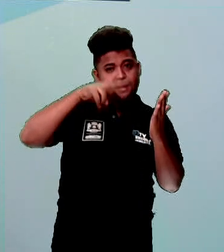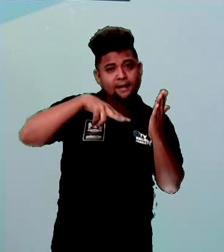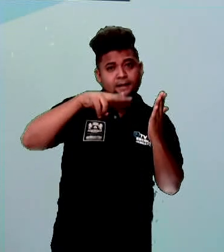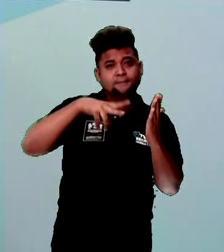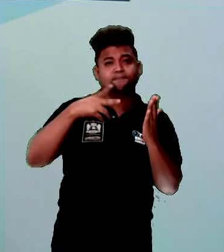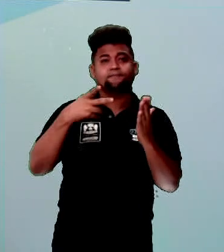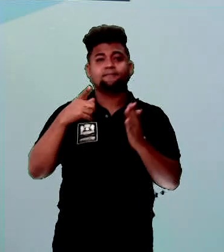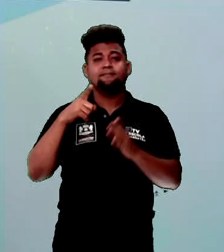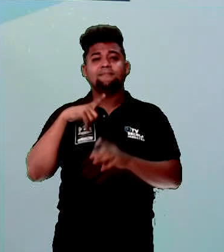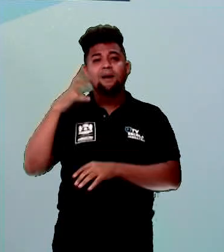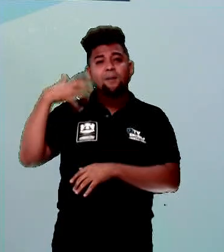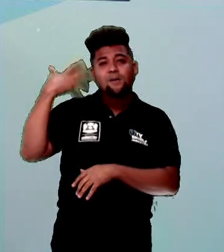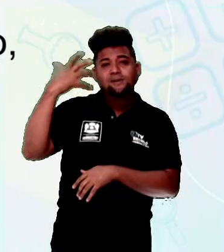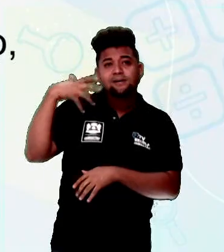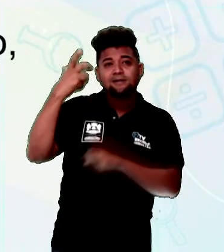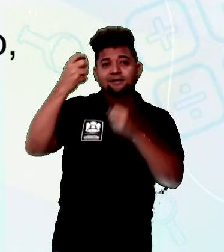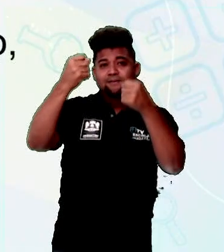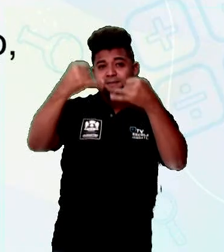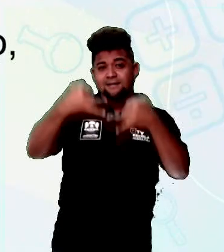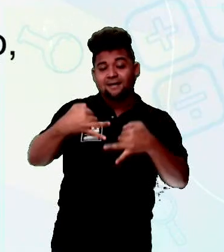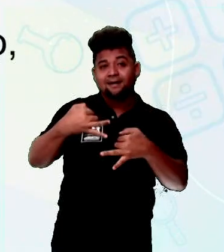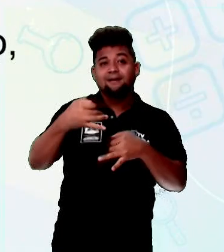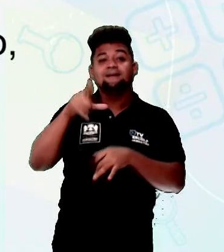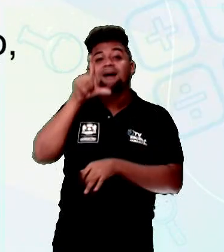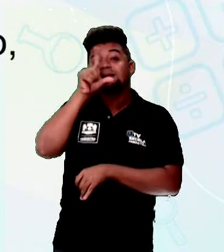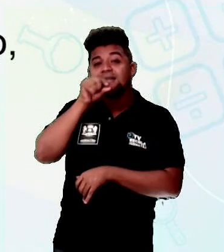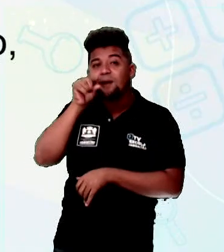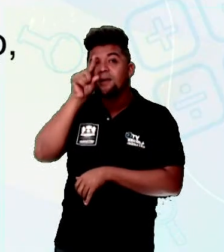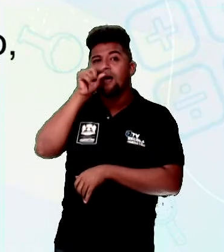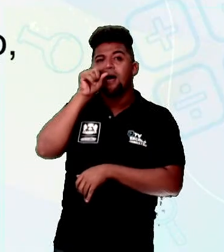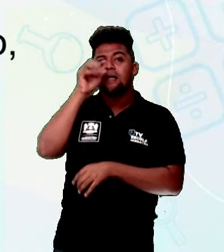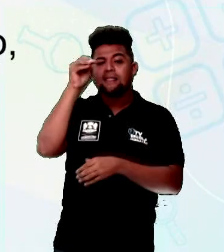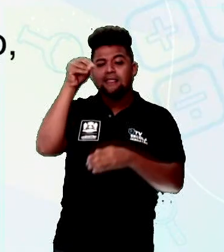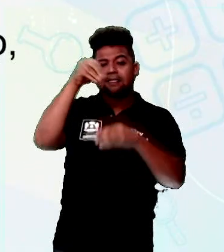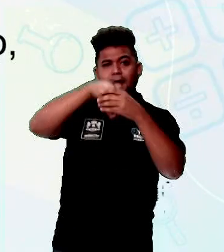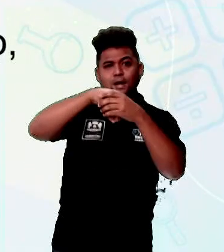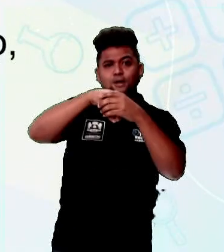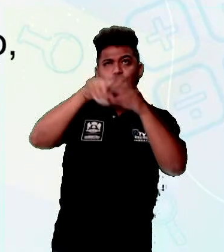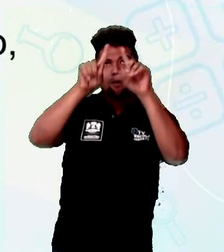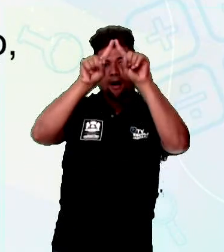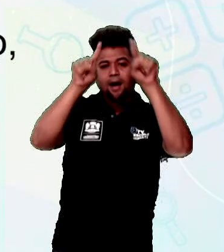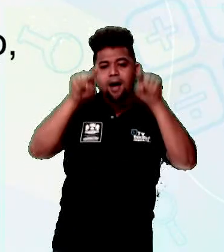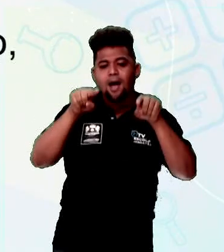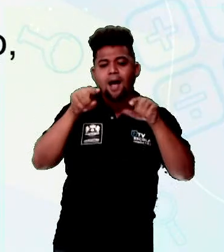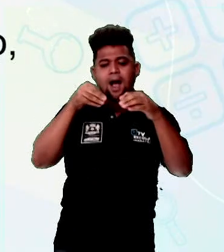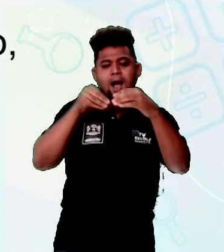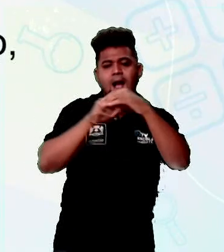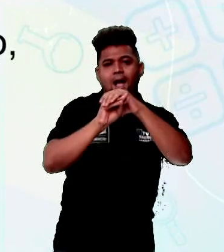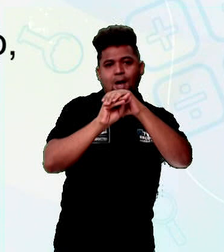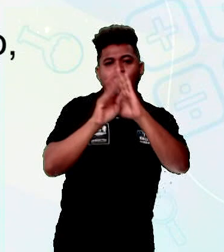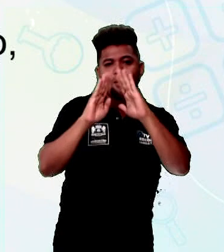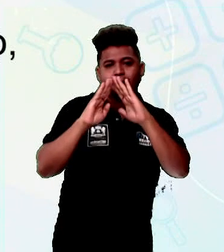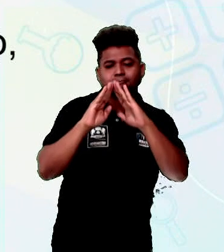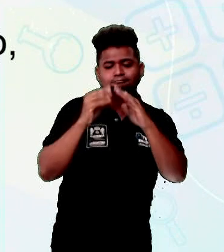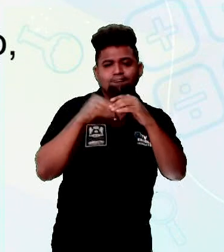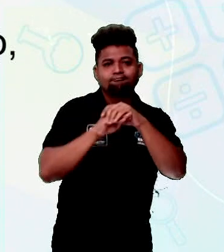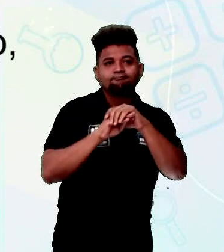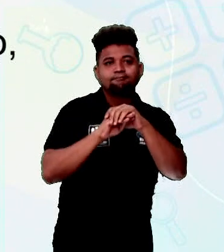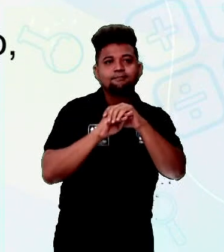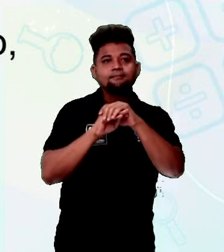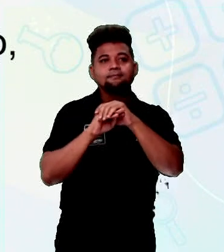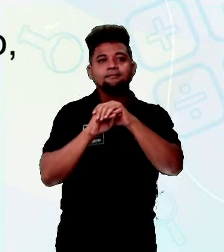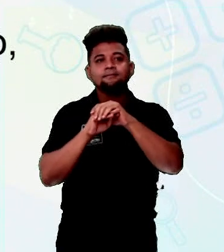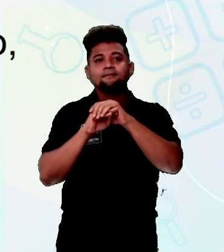trecho da música diz assim: Sabiá lá na gaiola, que é o título da música. Sabiá lá na